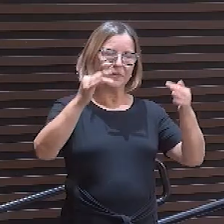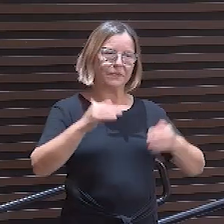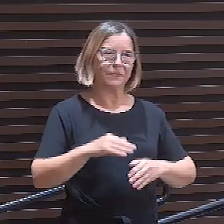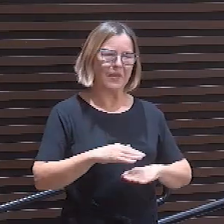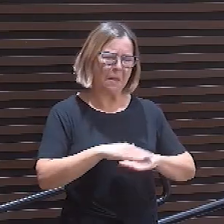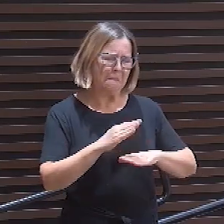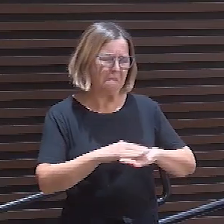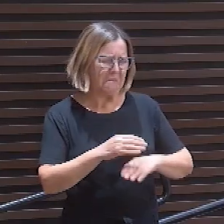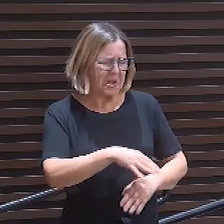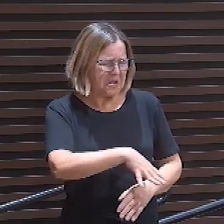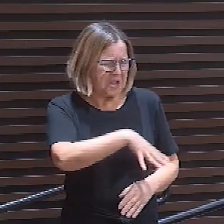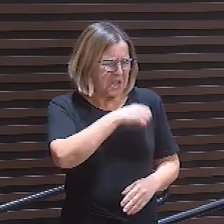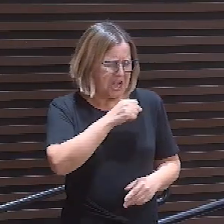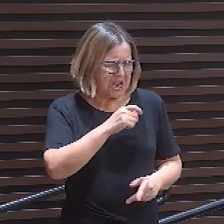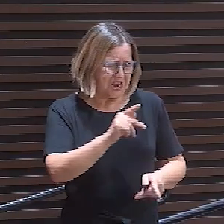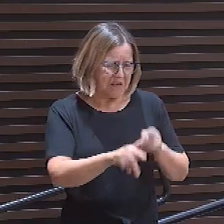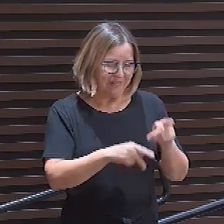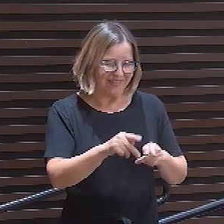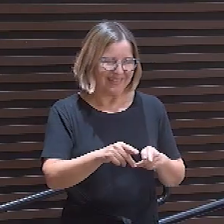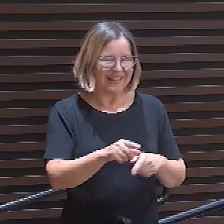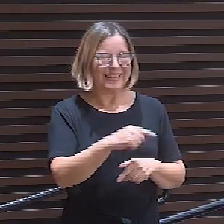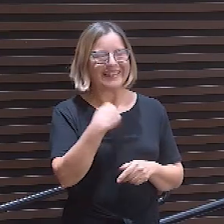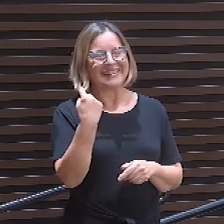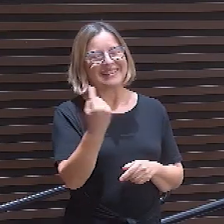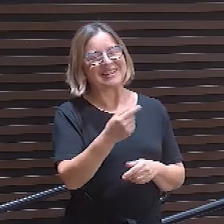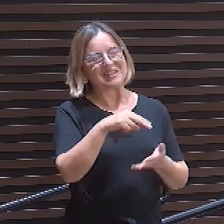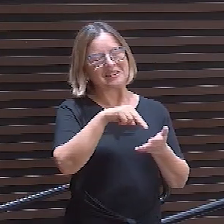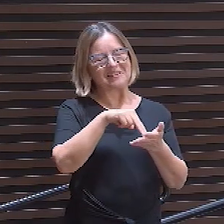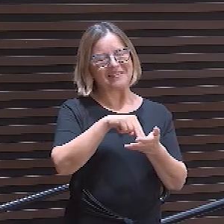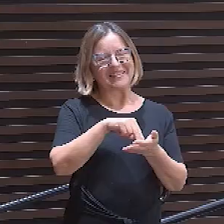estamos com os olhos colocados em Cristo.